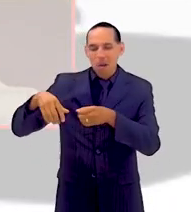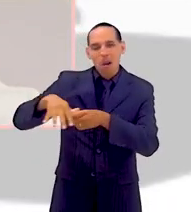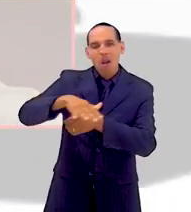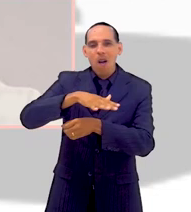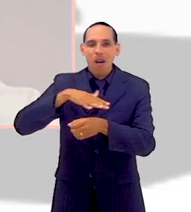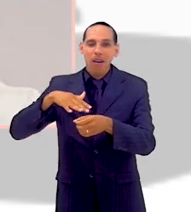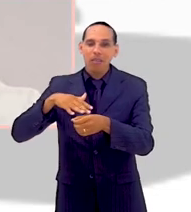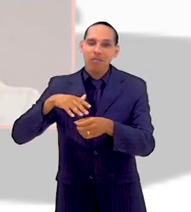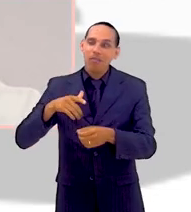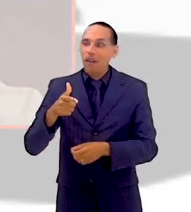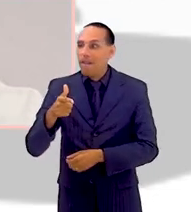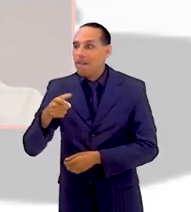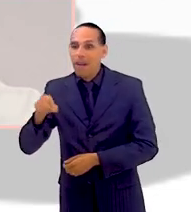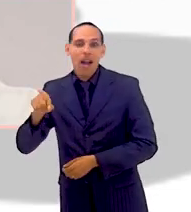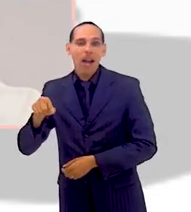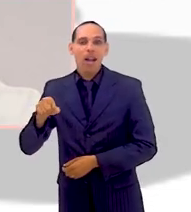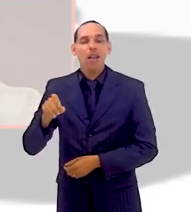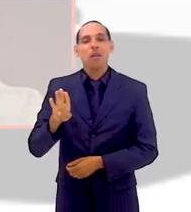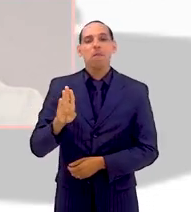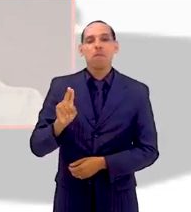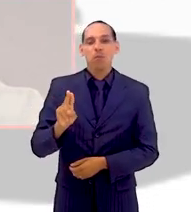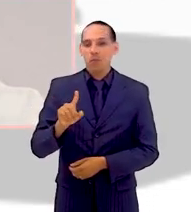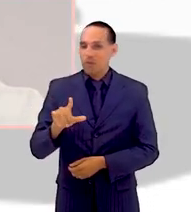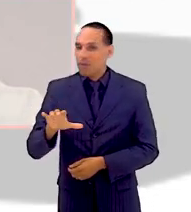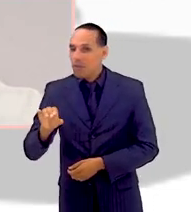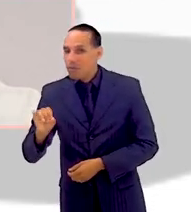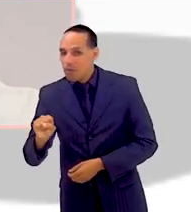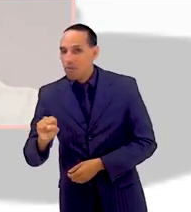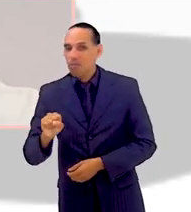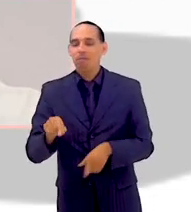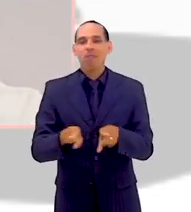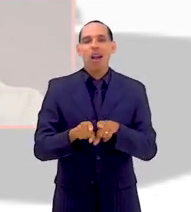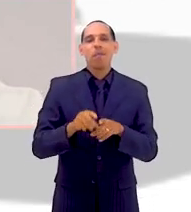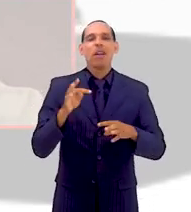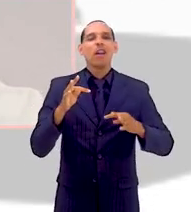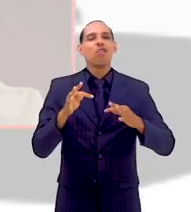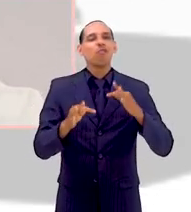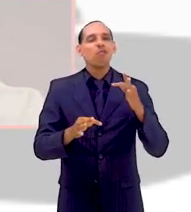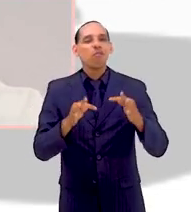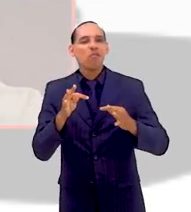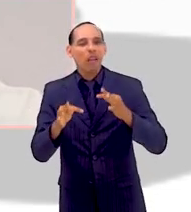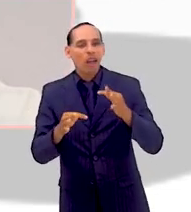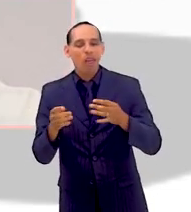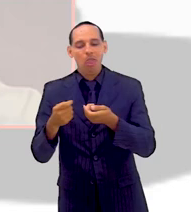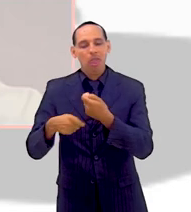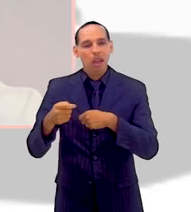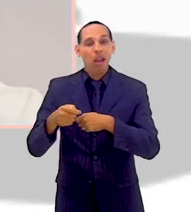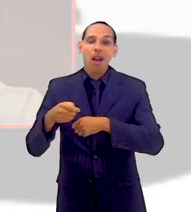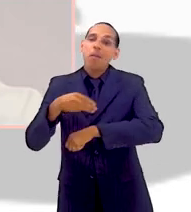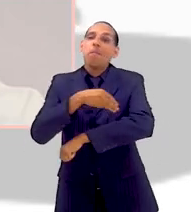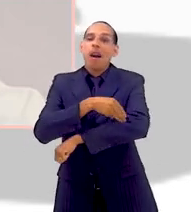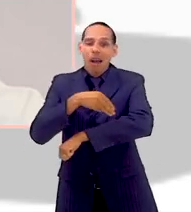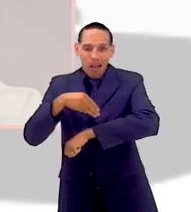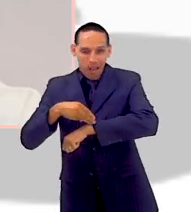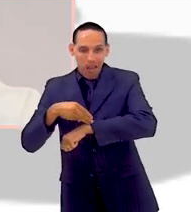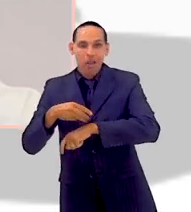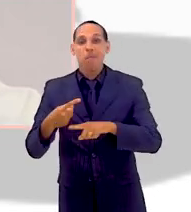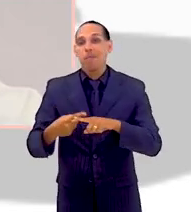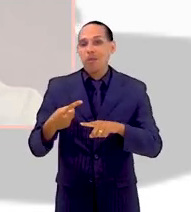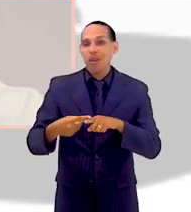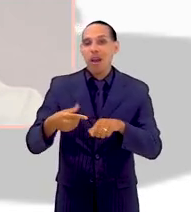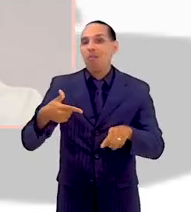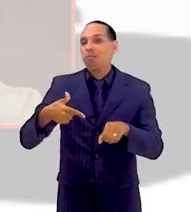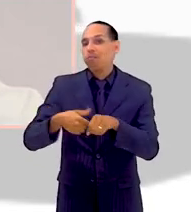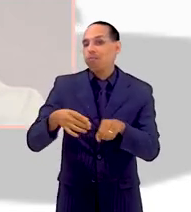avança para Búzios com um turismo um pouco mais sofisticado. Você tem um turismo de negócios de Macaé, na região petrolífera, mas também que tem destinos ali